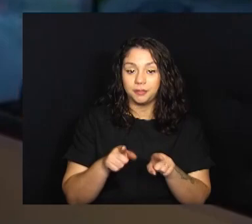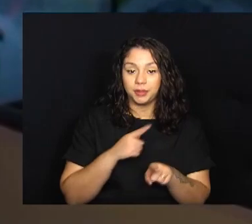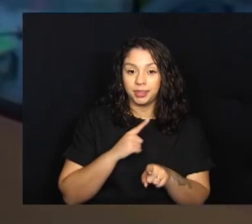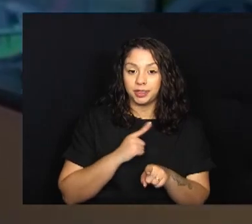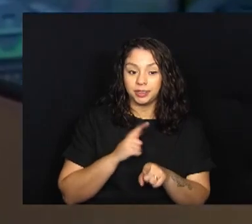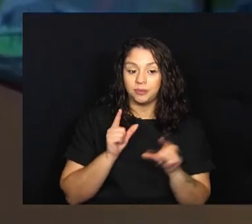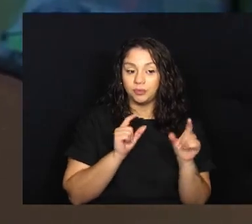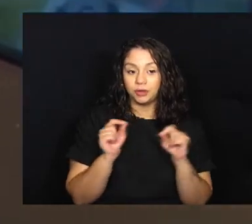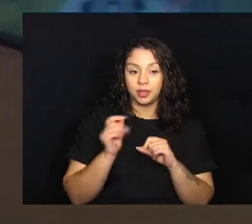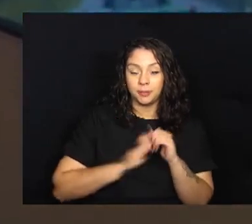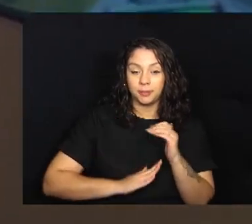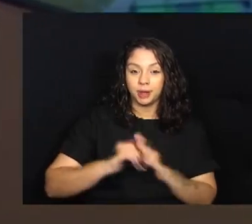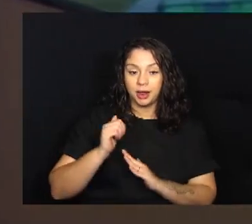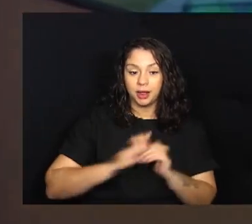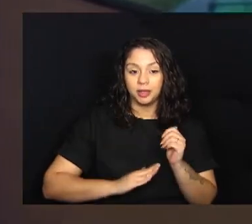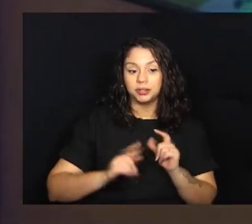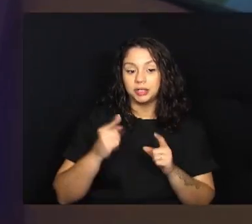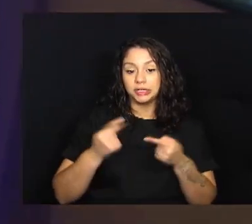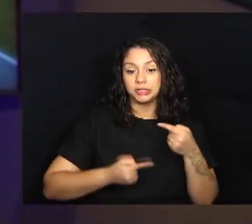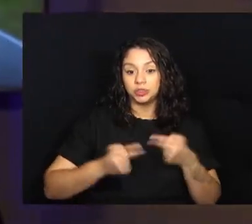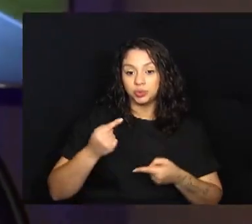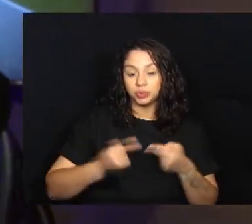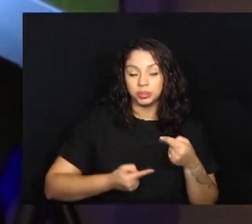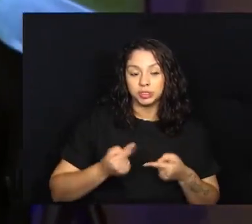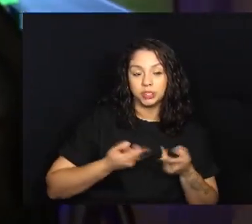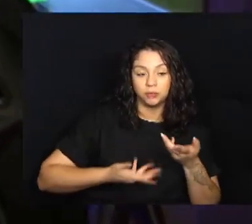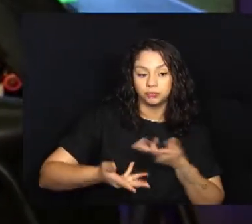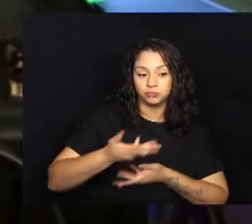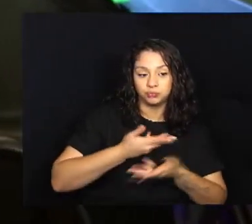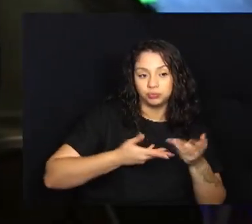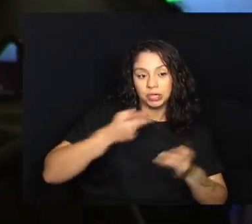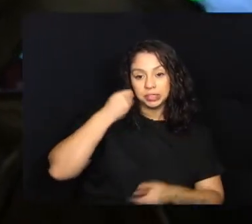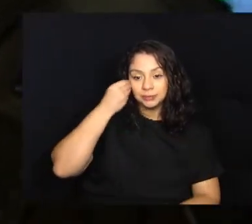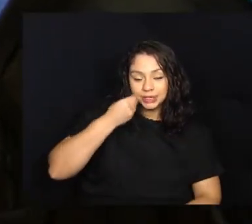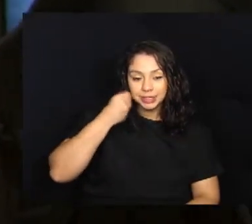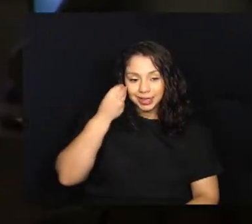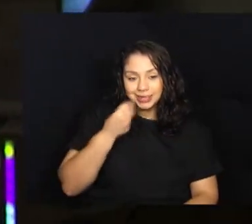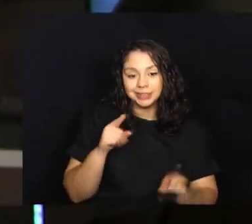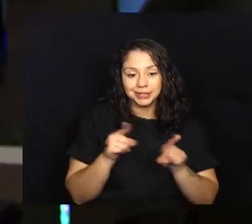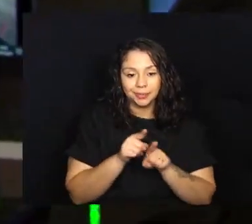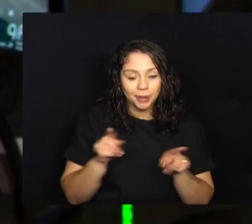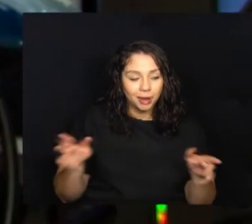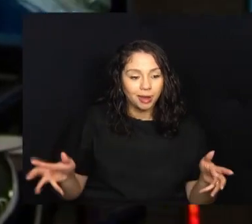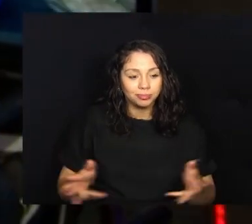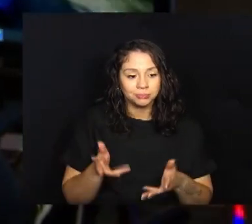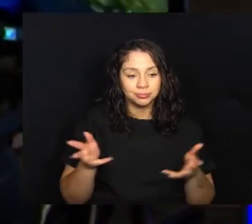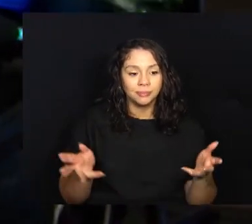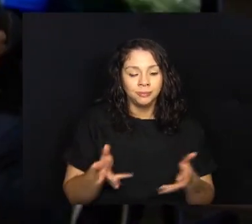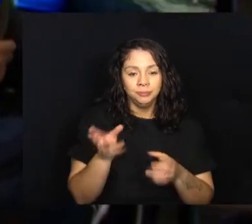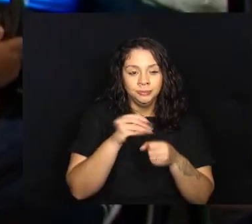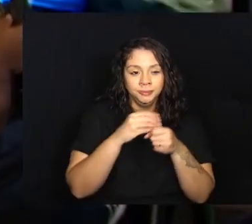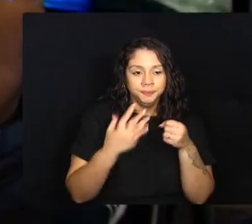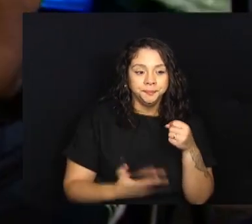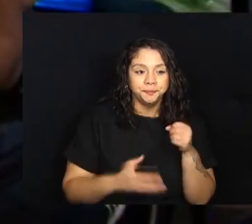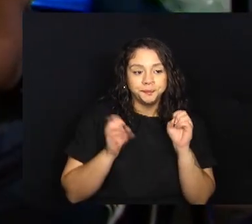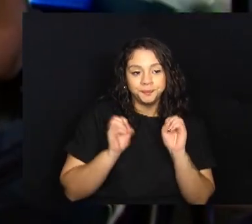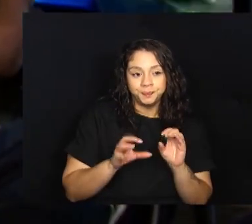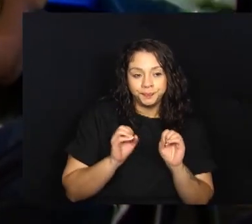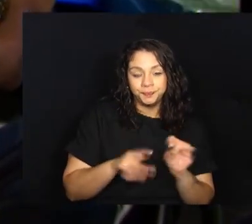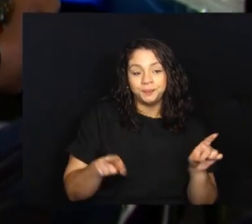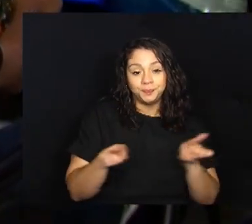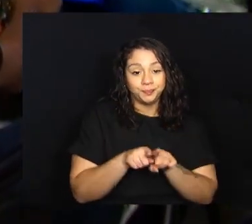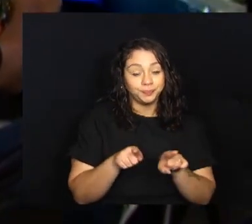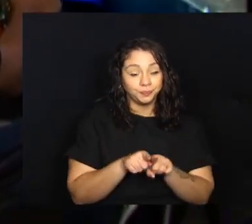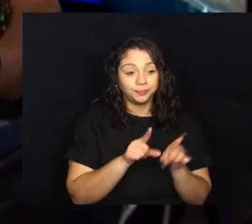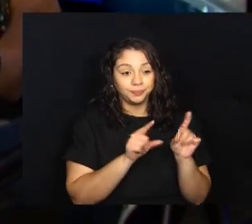de atividades para discussão, troca de experiências, promoção de conteúdos educativos,